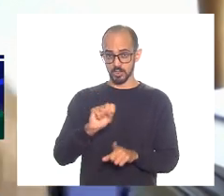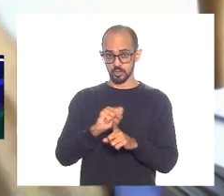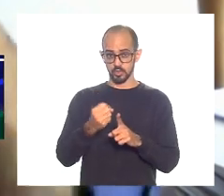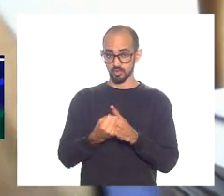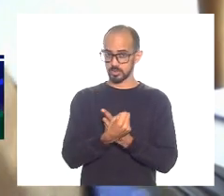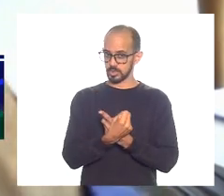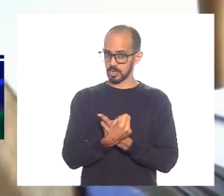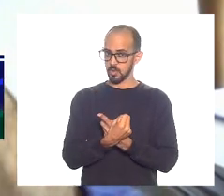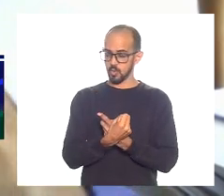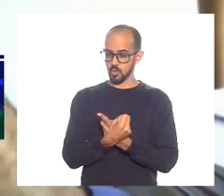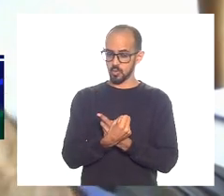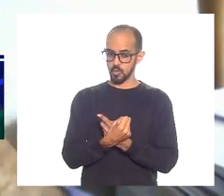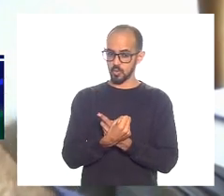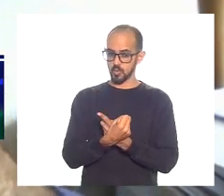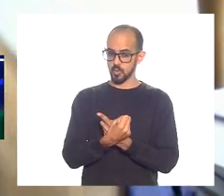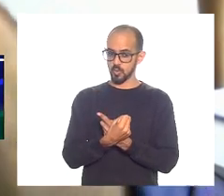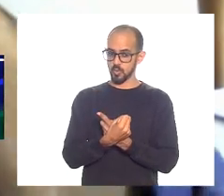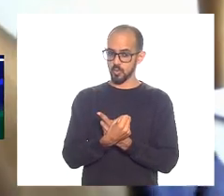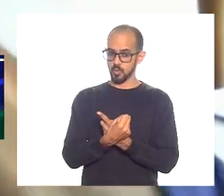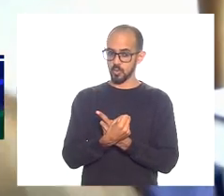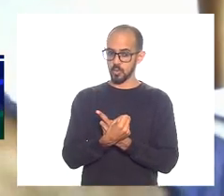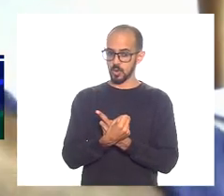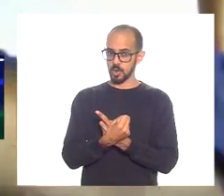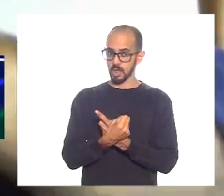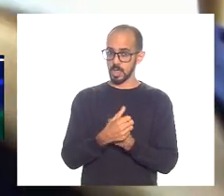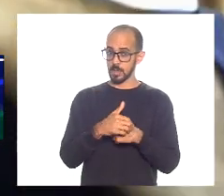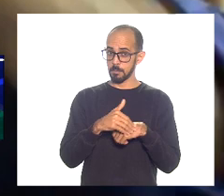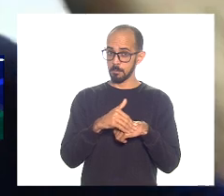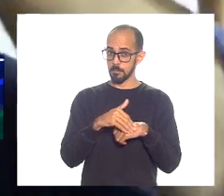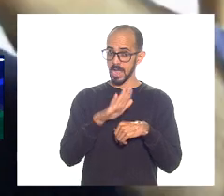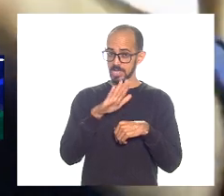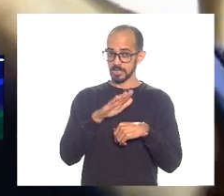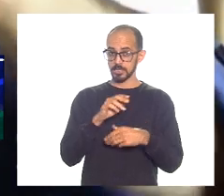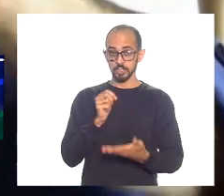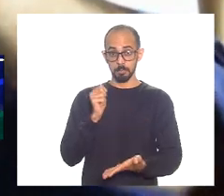e, mais ainda, de